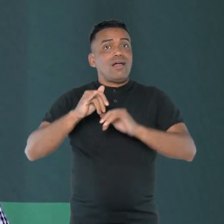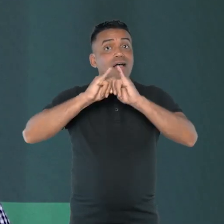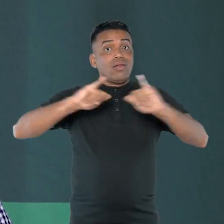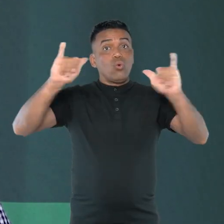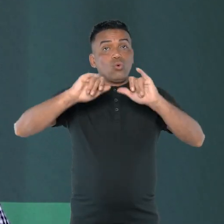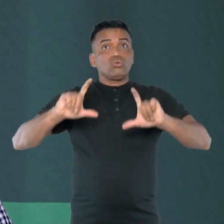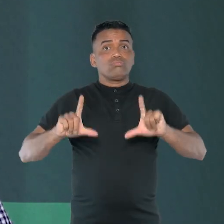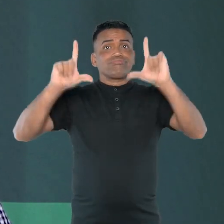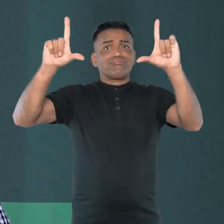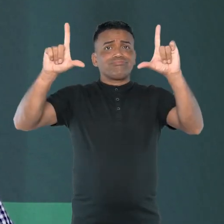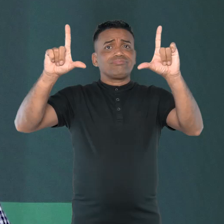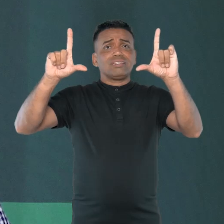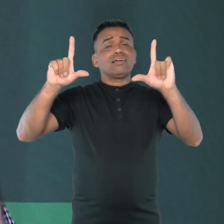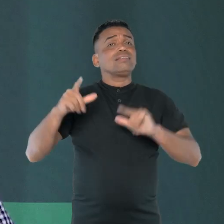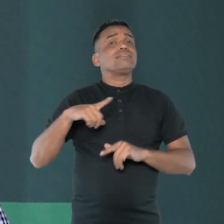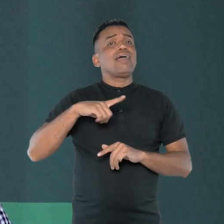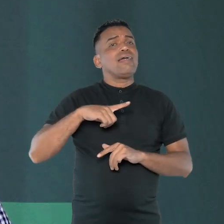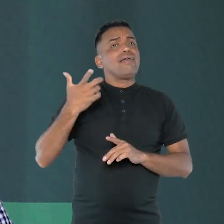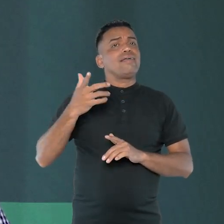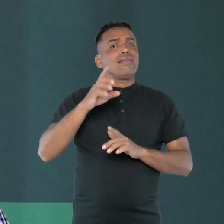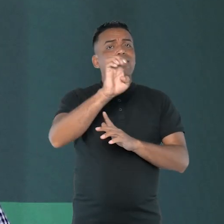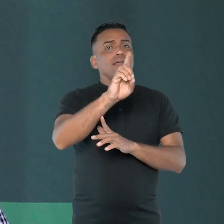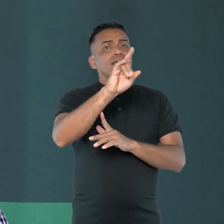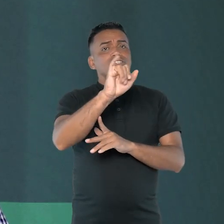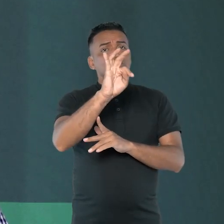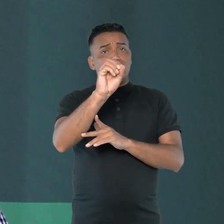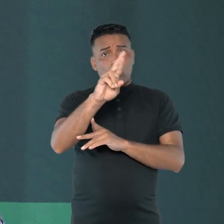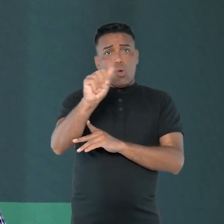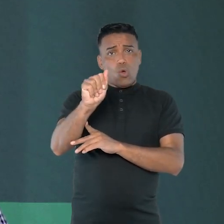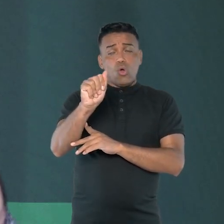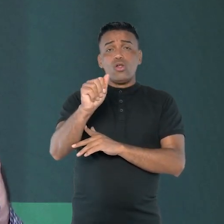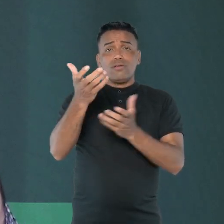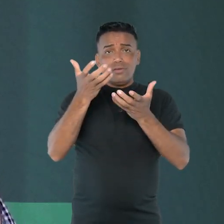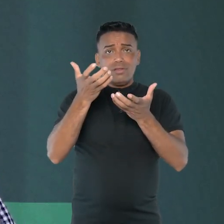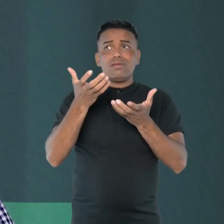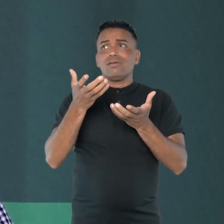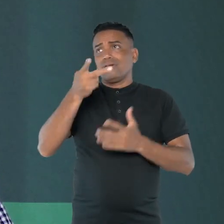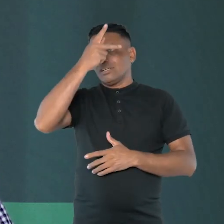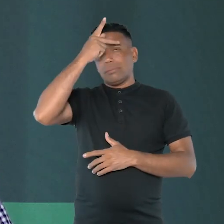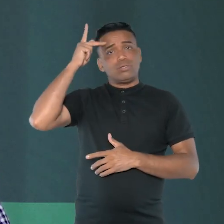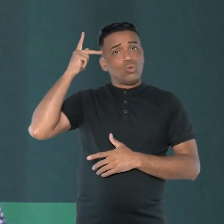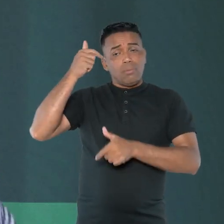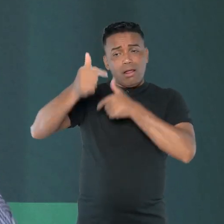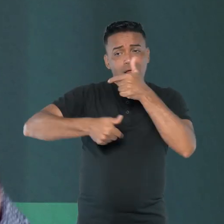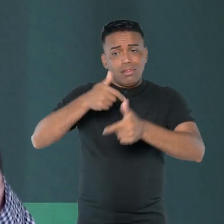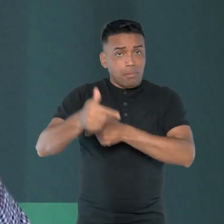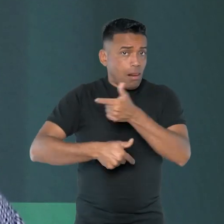dizendo que uma editora procurava exatamente um profissional para ser esse